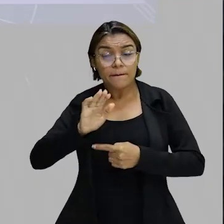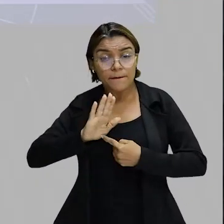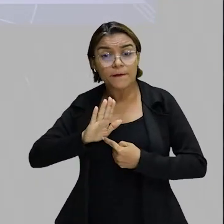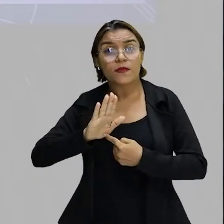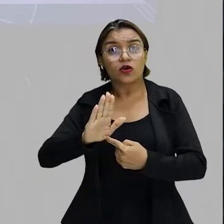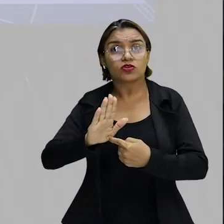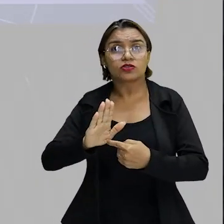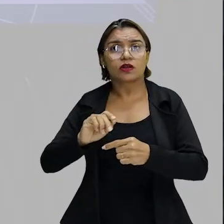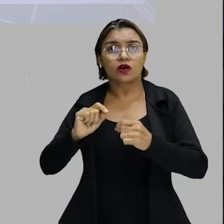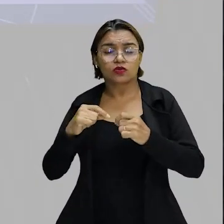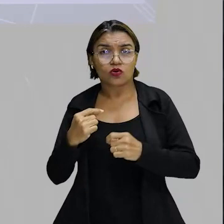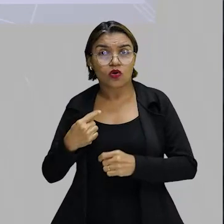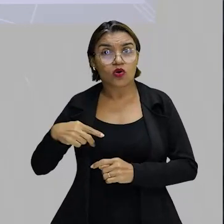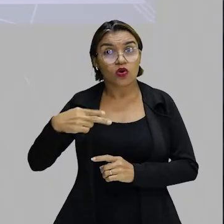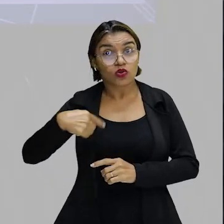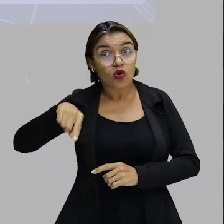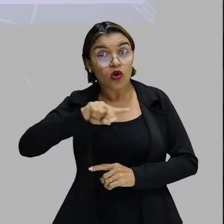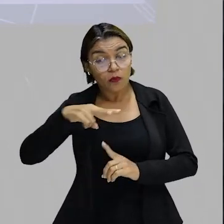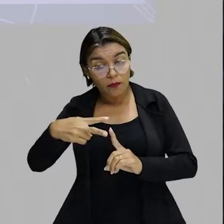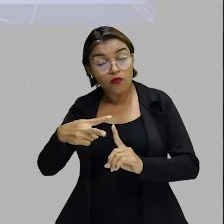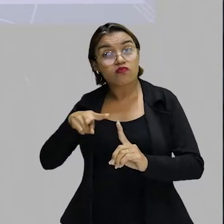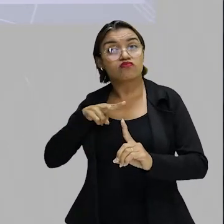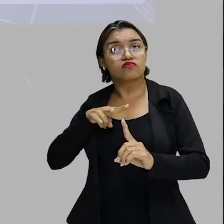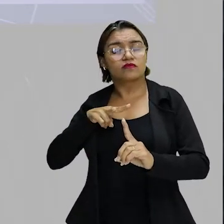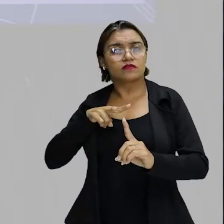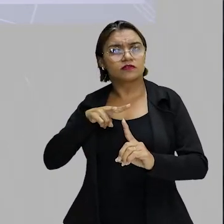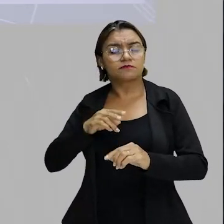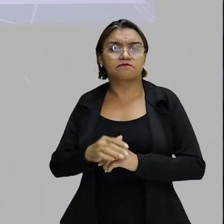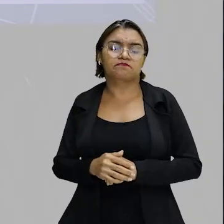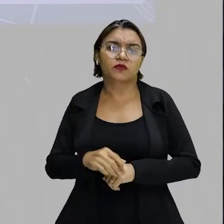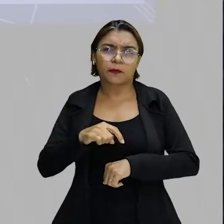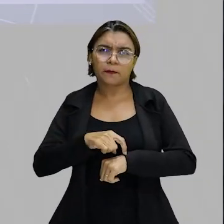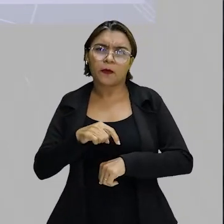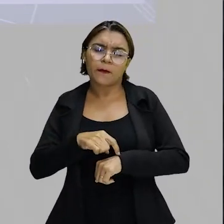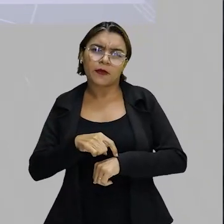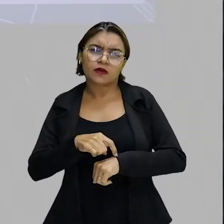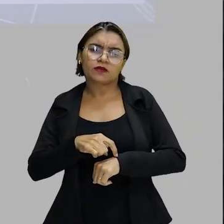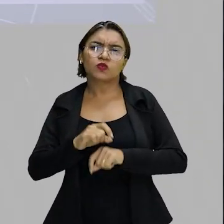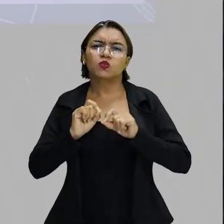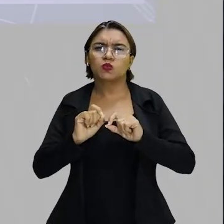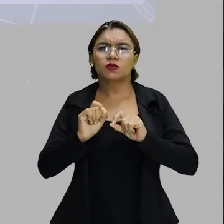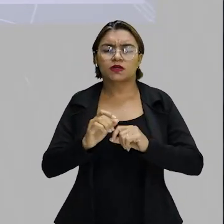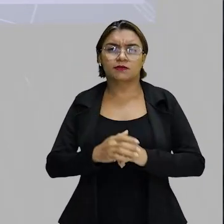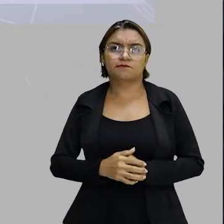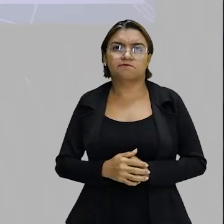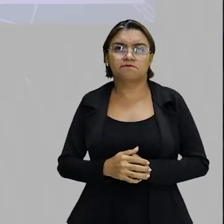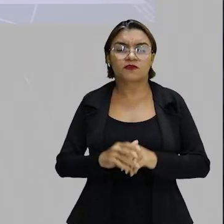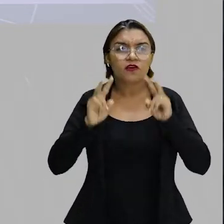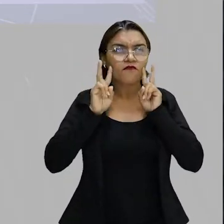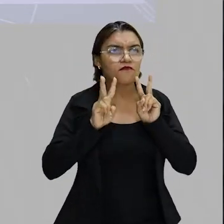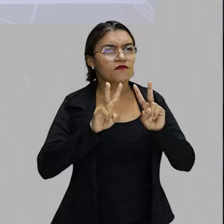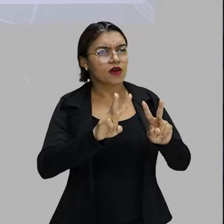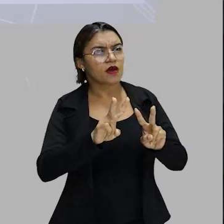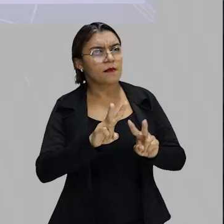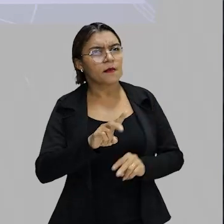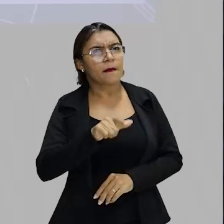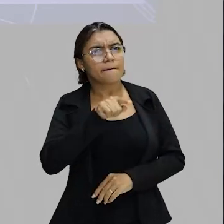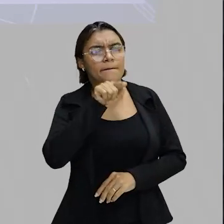mostrar o nosso ponto de vista. Quando nós estivermos numa situação onde nós vemos alguém